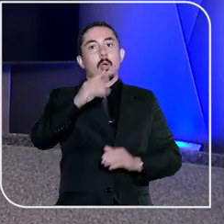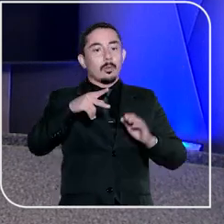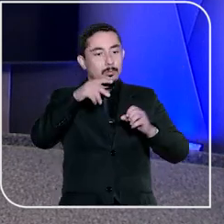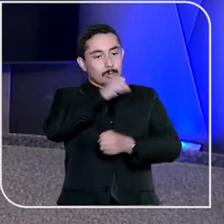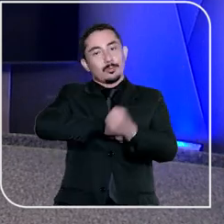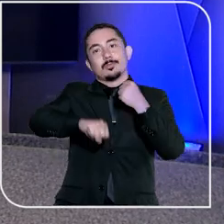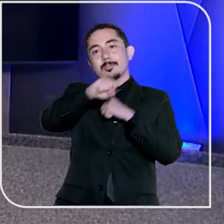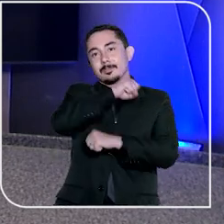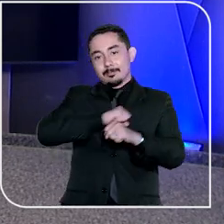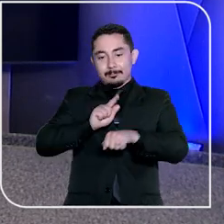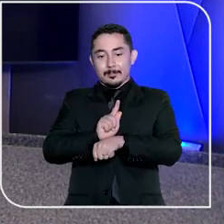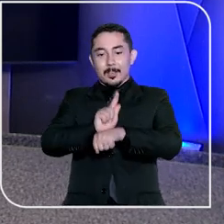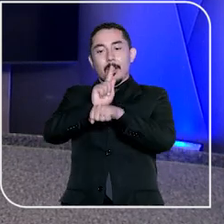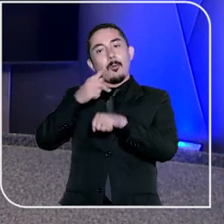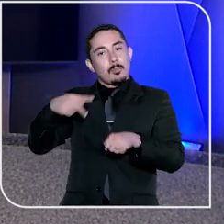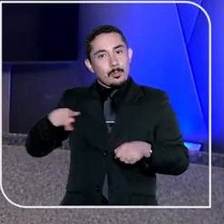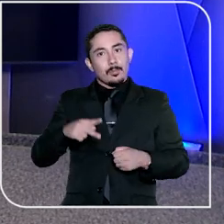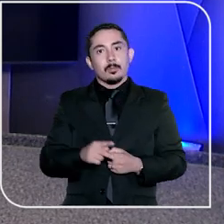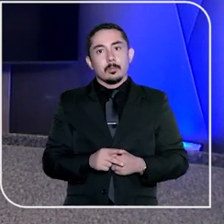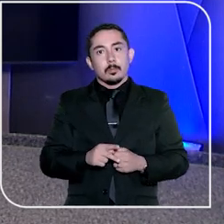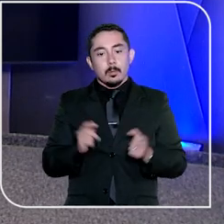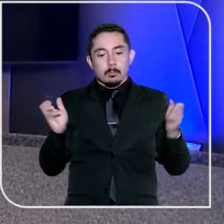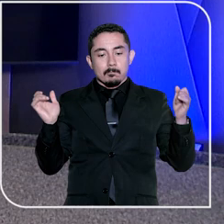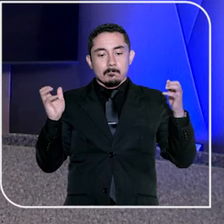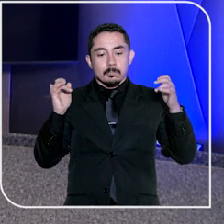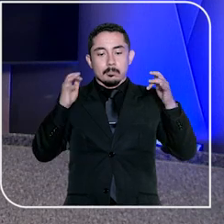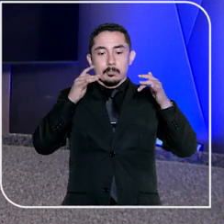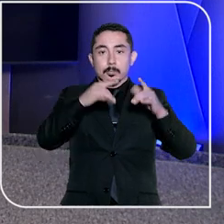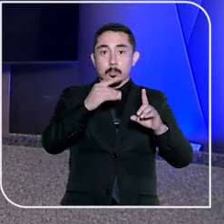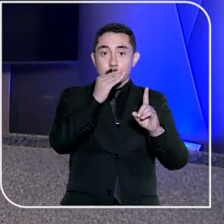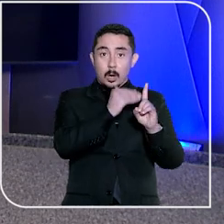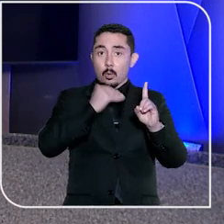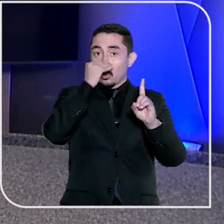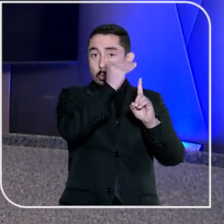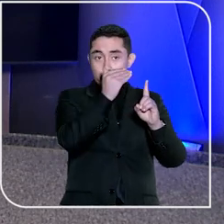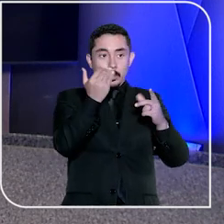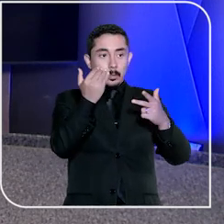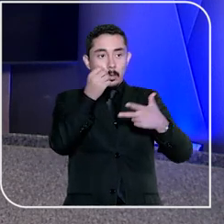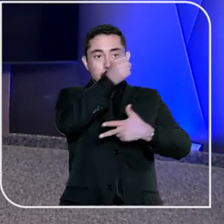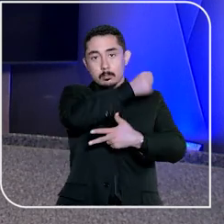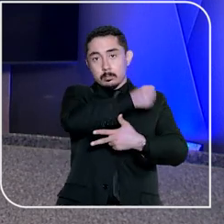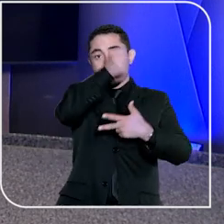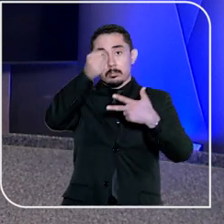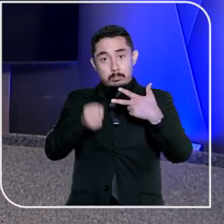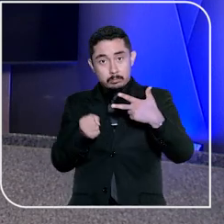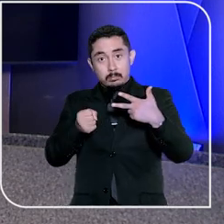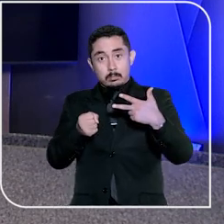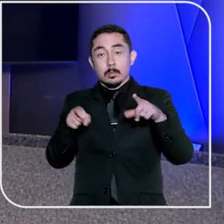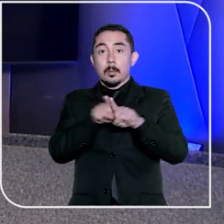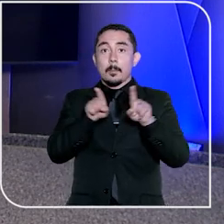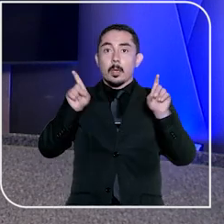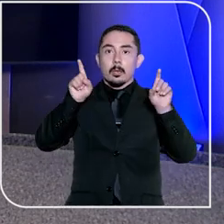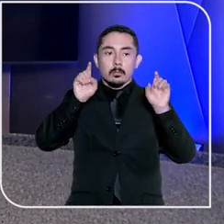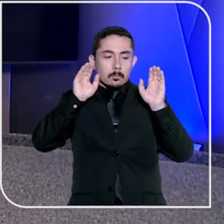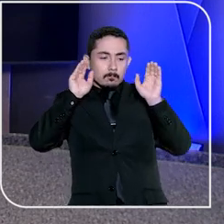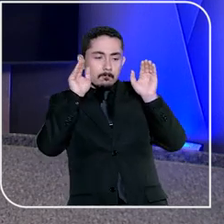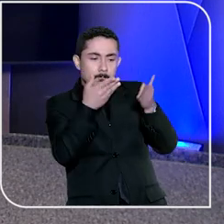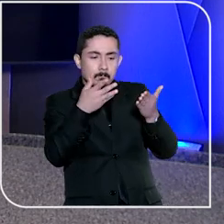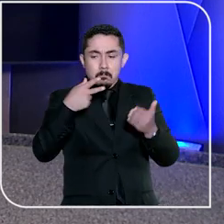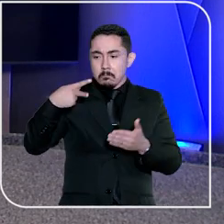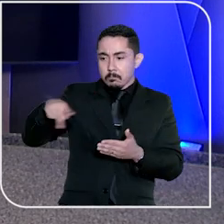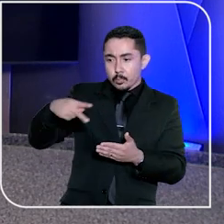sustentabilidade na Gestão Pública reuniu durante dois dias autoridades dos Três Poderes além de